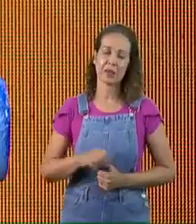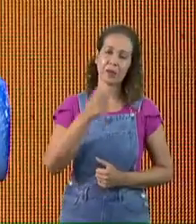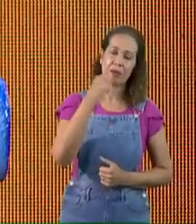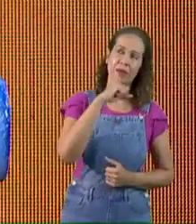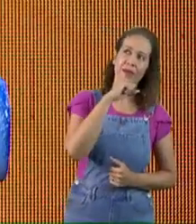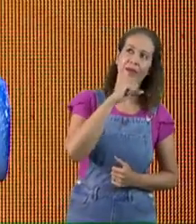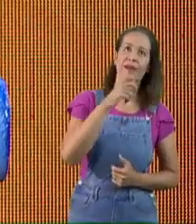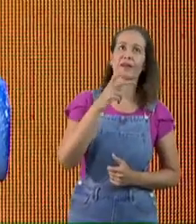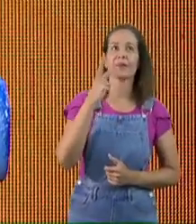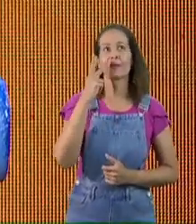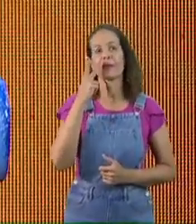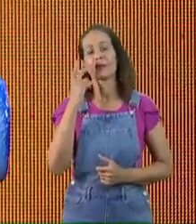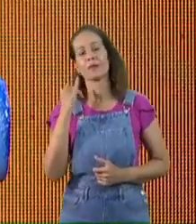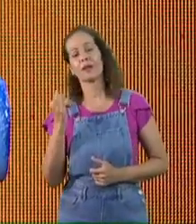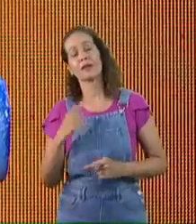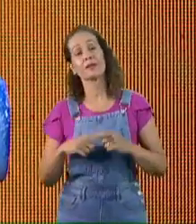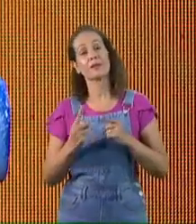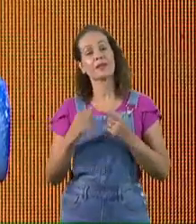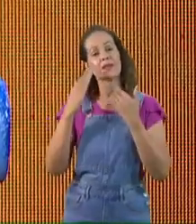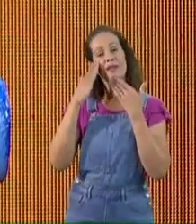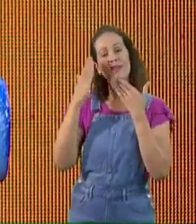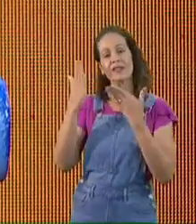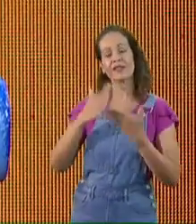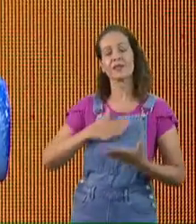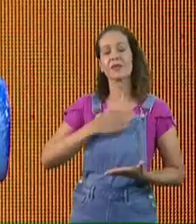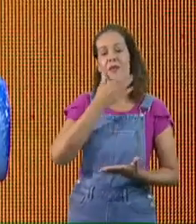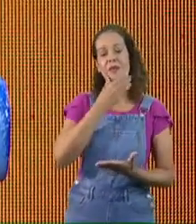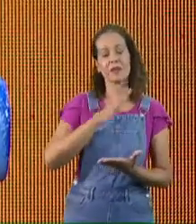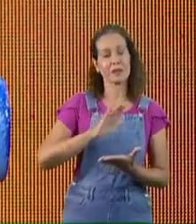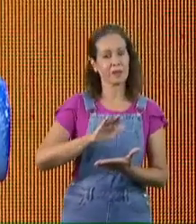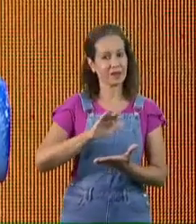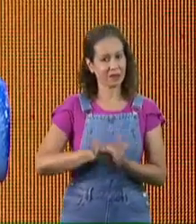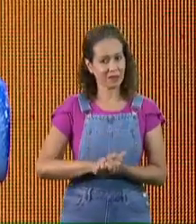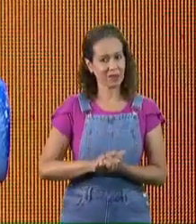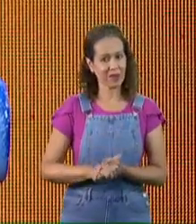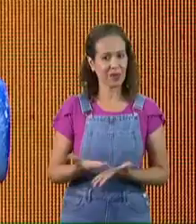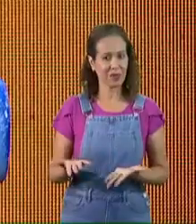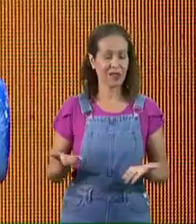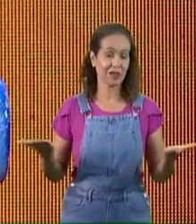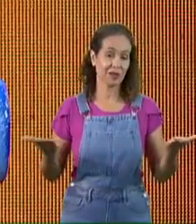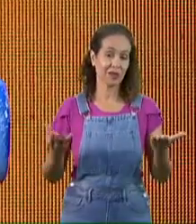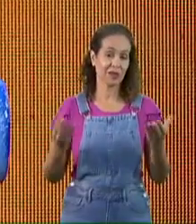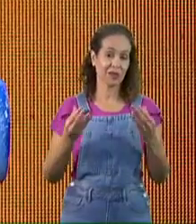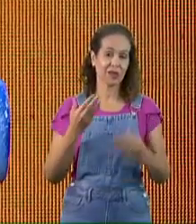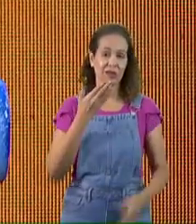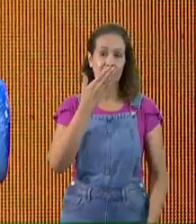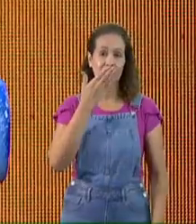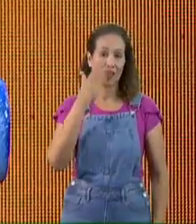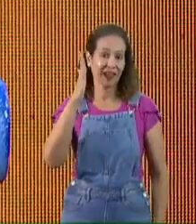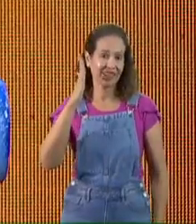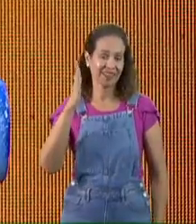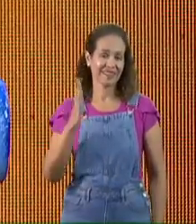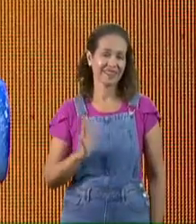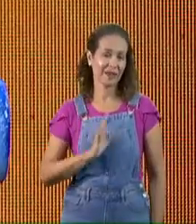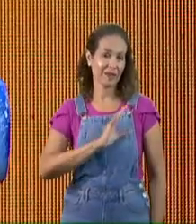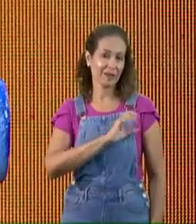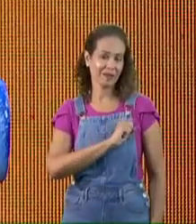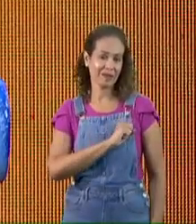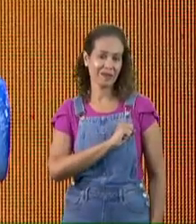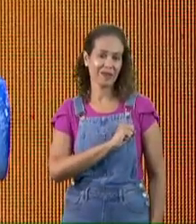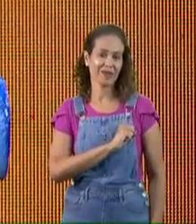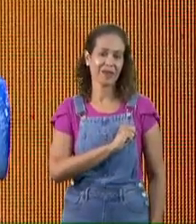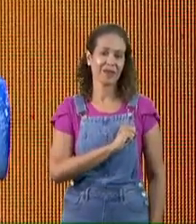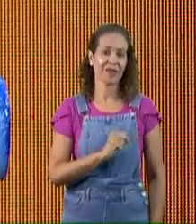o papai. Mas eu sou grata pelo meu marido, pelo meu esposo. Então, já vou mandar um beijo para ele aqui, ó. Amor, um beijo, porque me